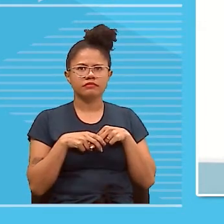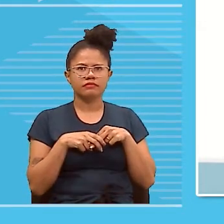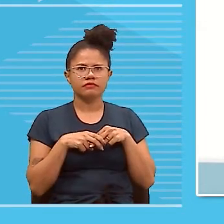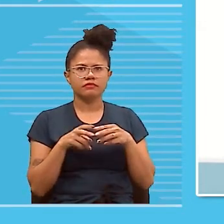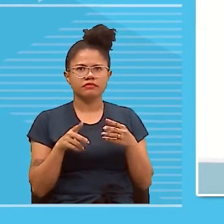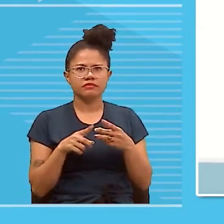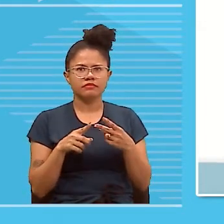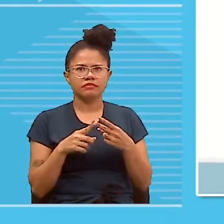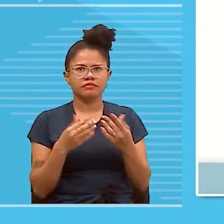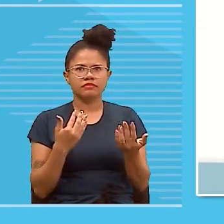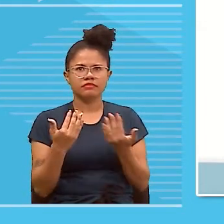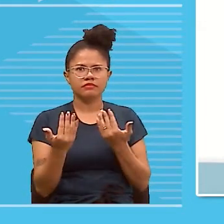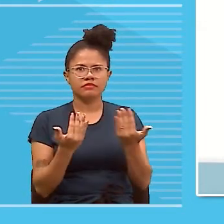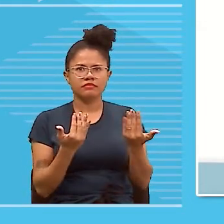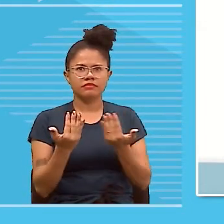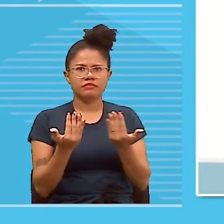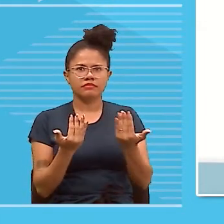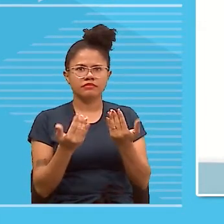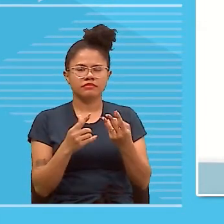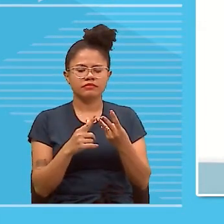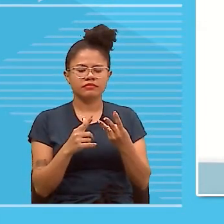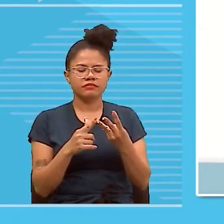comparativas conformativas